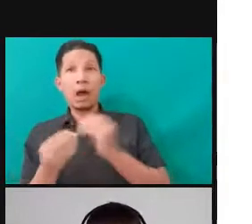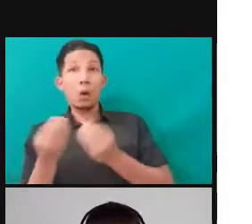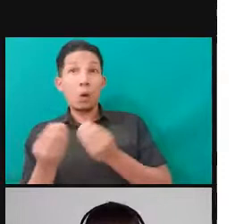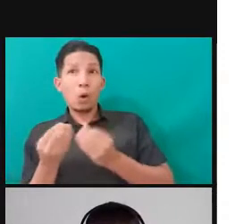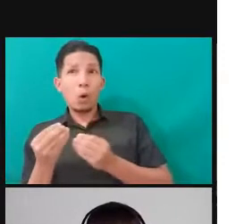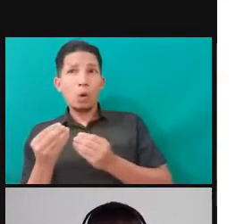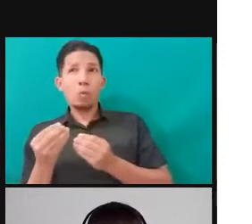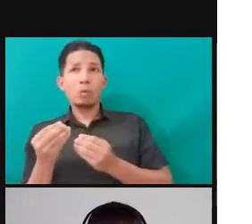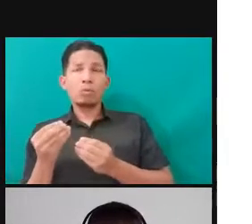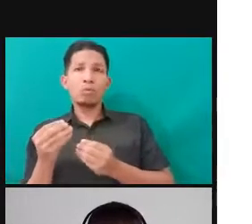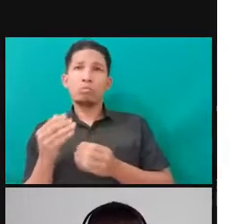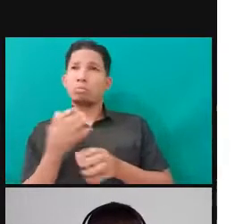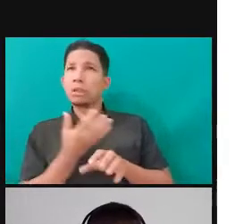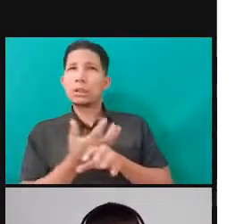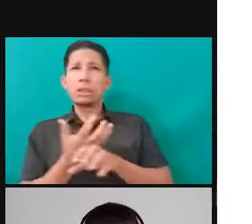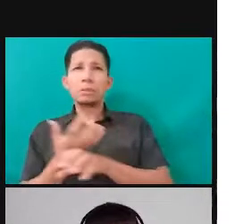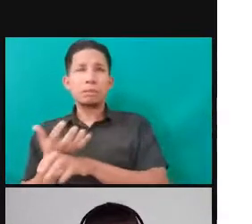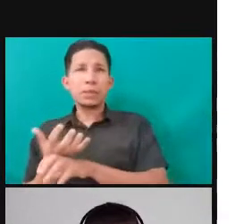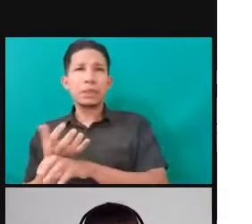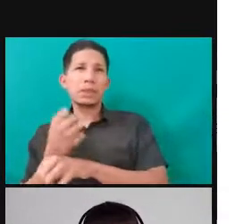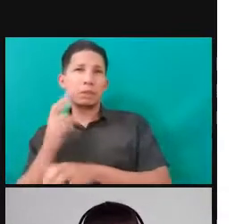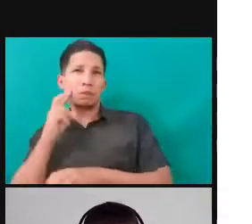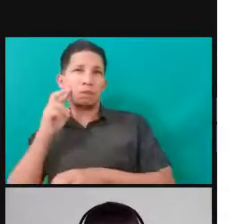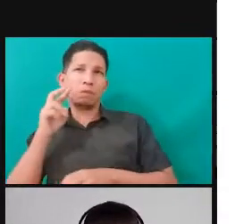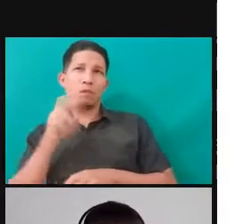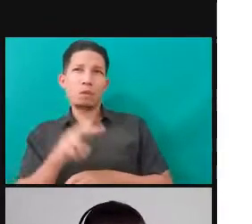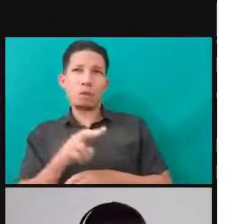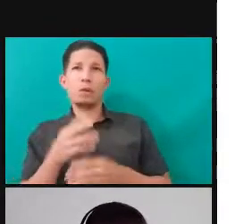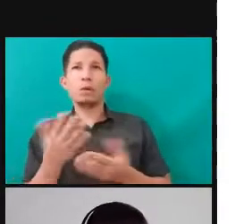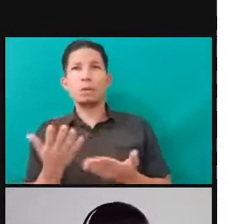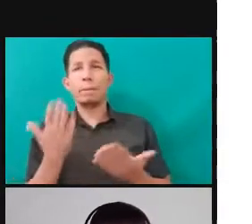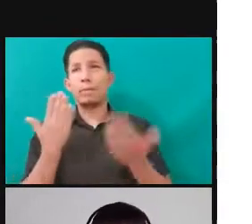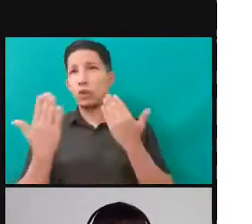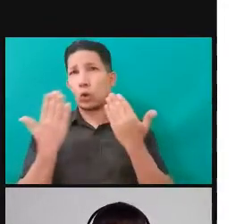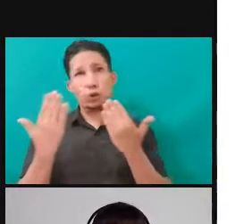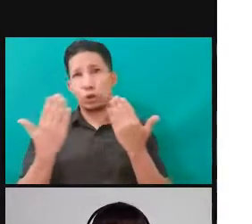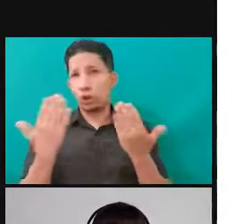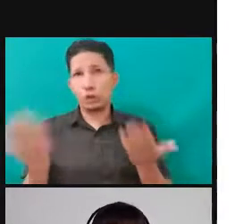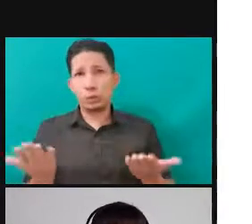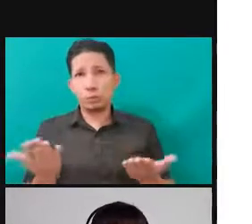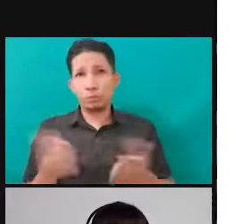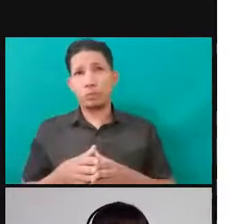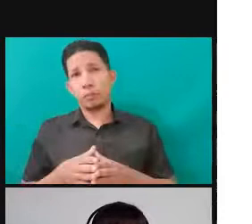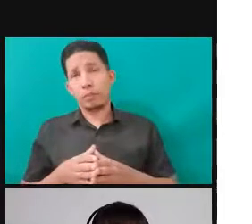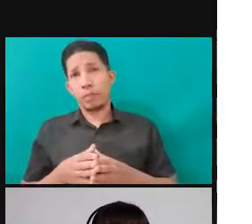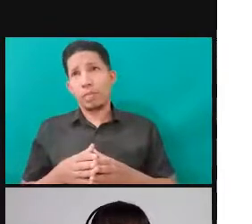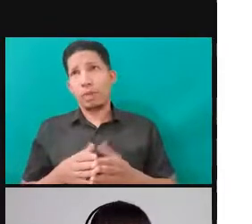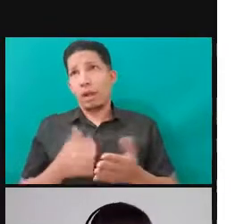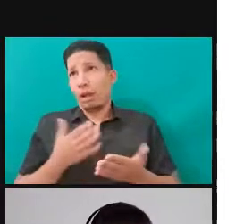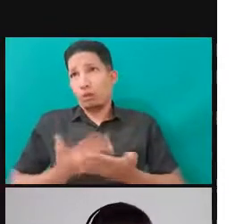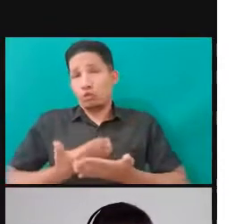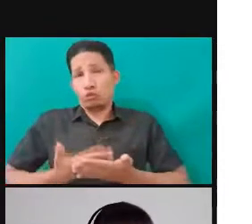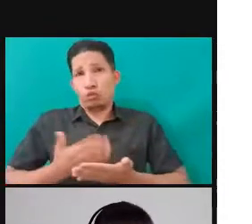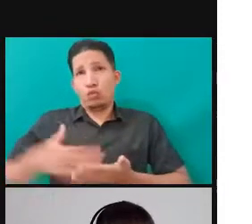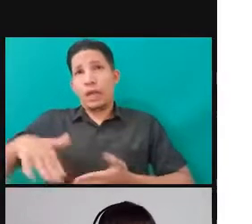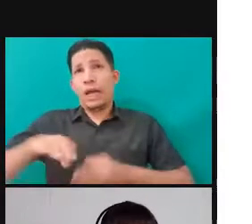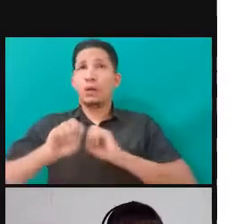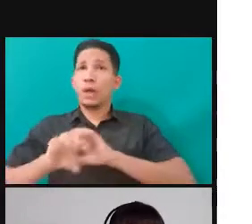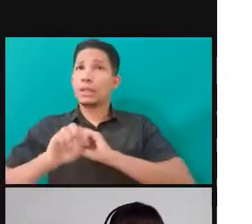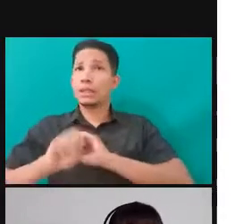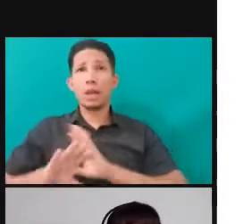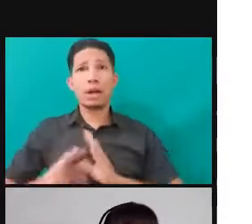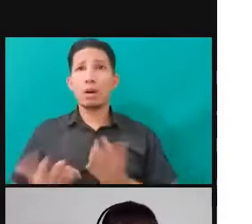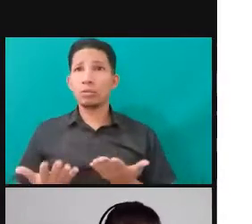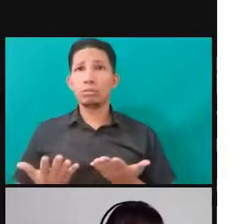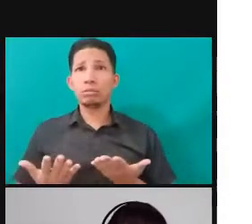das disciplinas que vão olhar a partir da psicologia, estudos sobre educação.